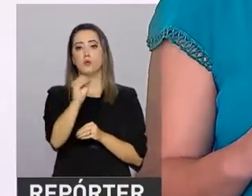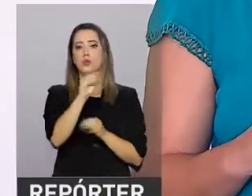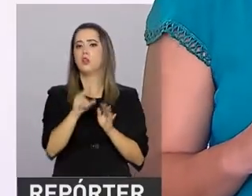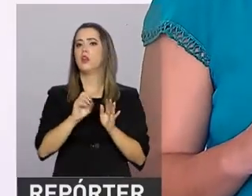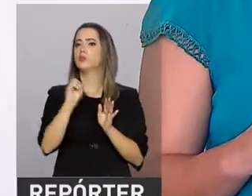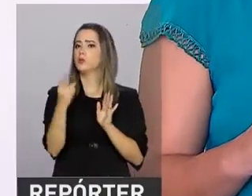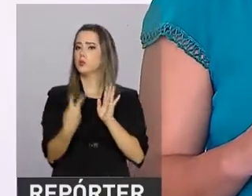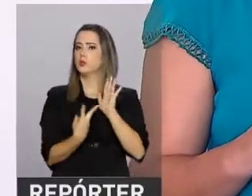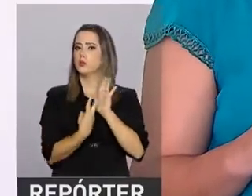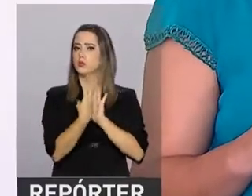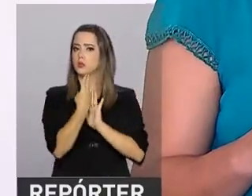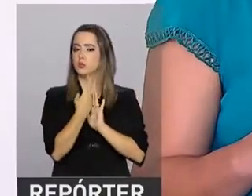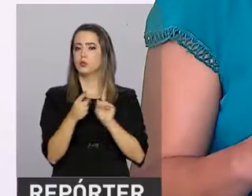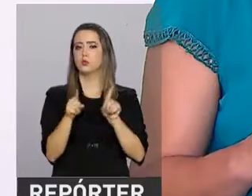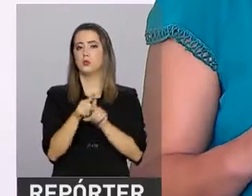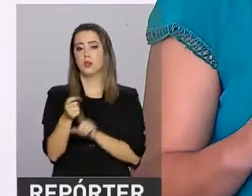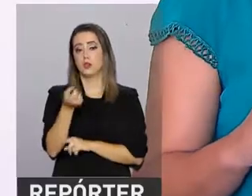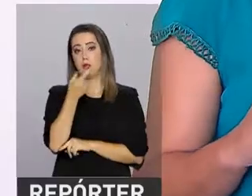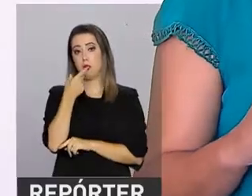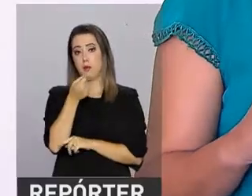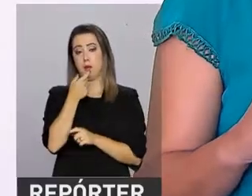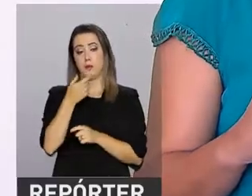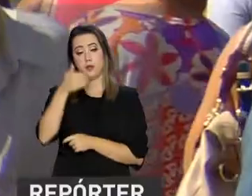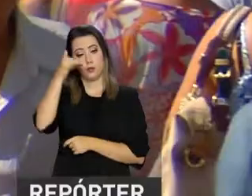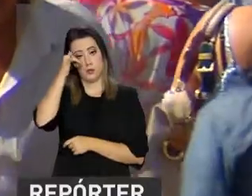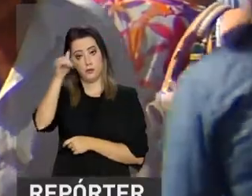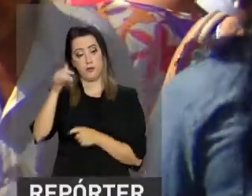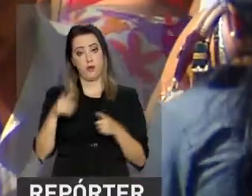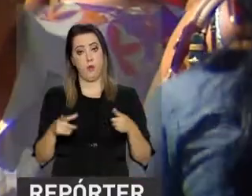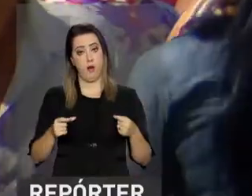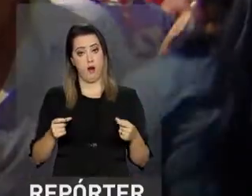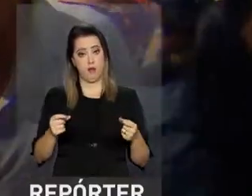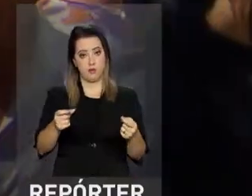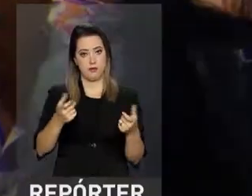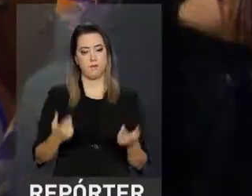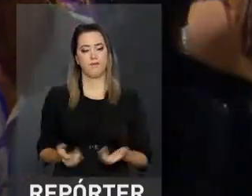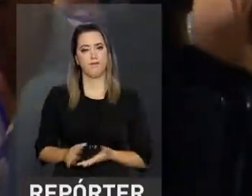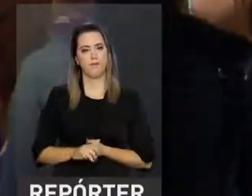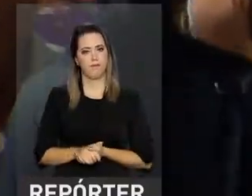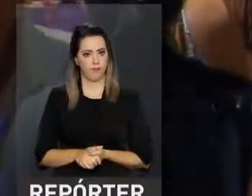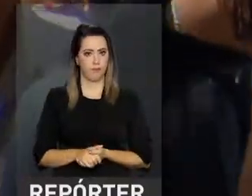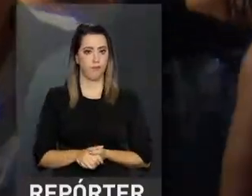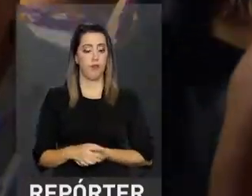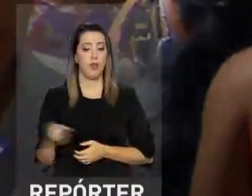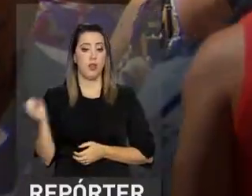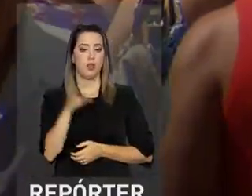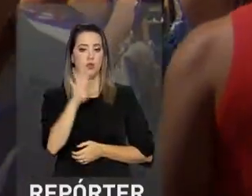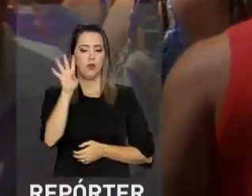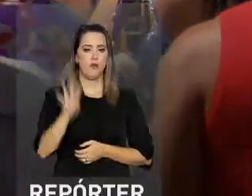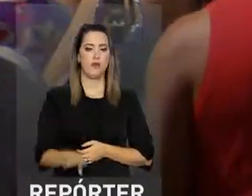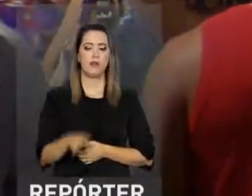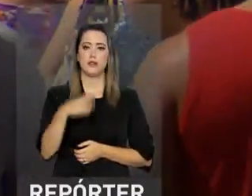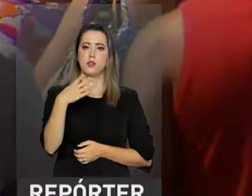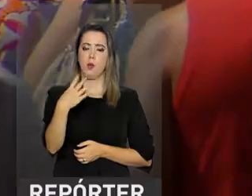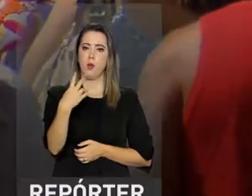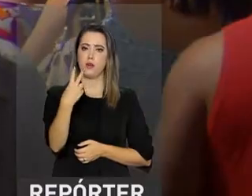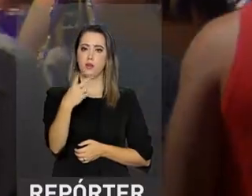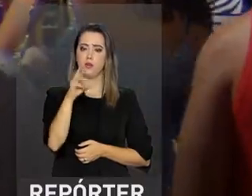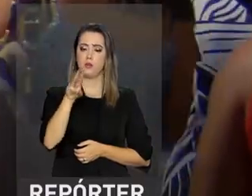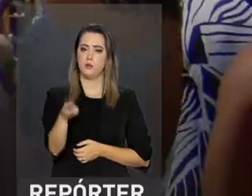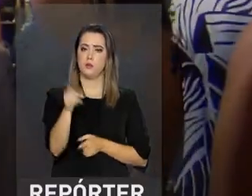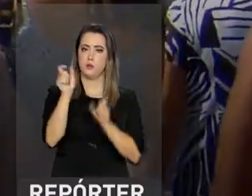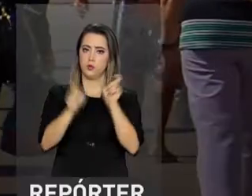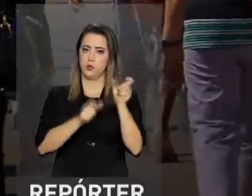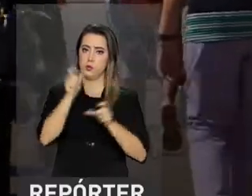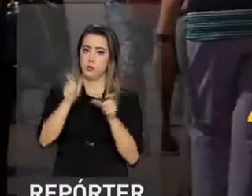entre eles medicamentos contra o câncer a nova lista vai atender 42 milhões de beneficiários de planos de saúde